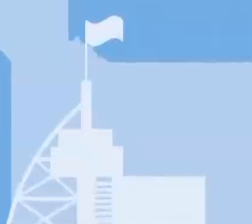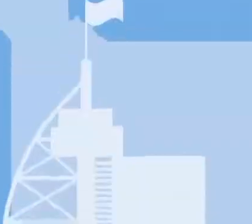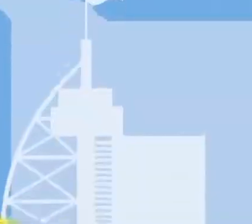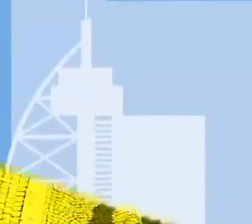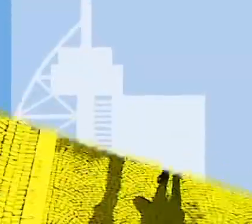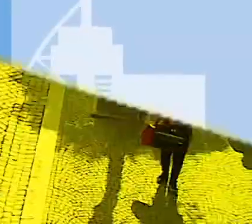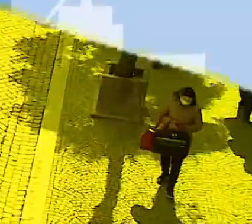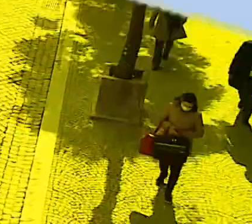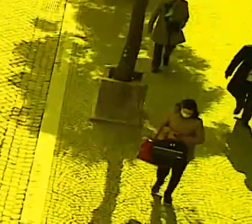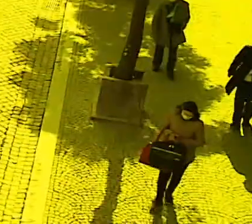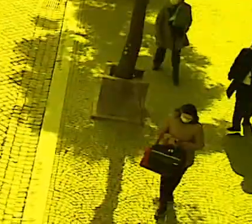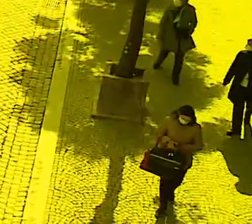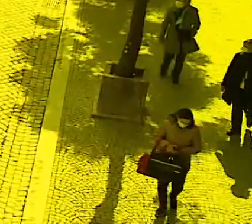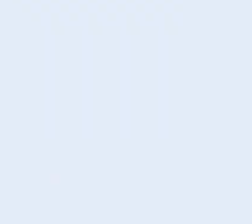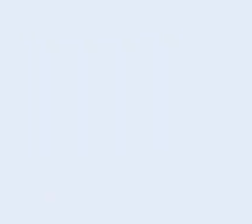Música